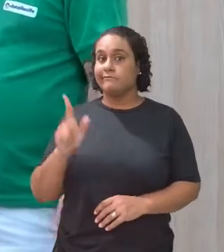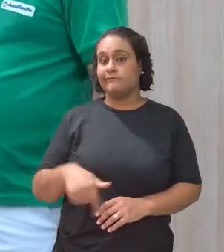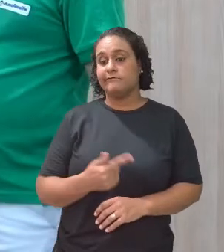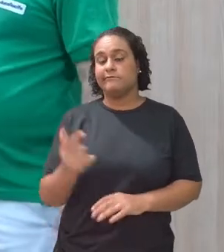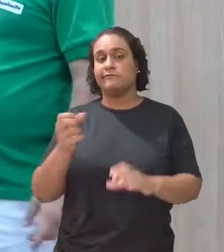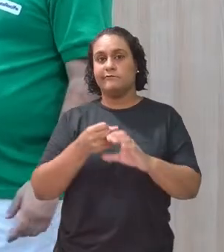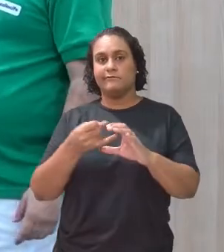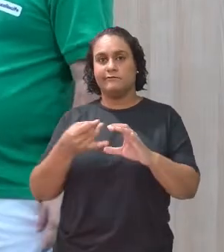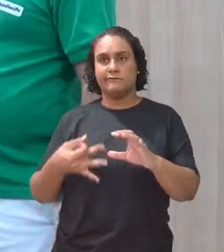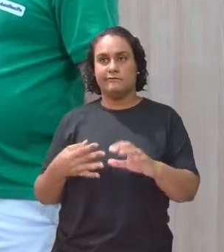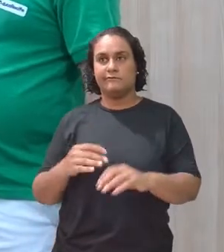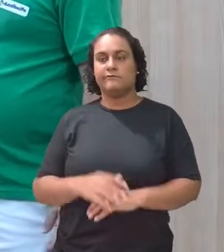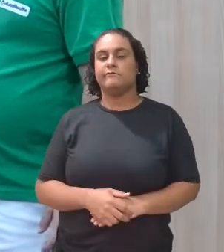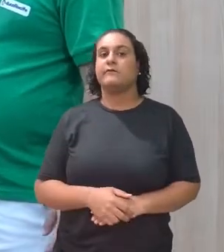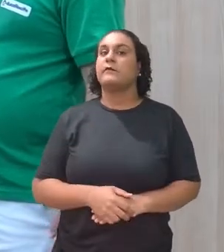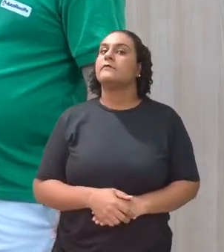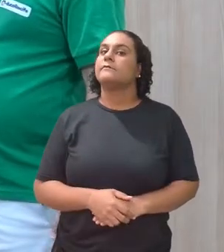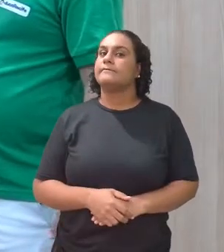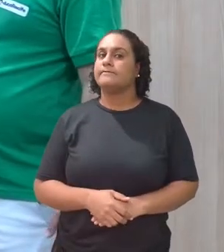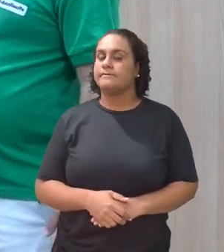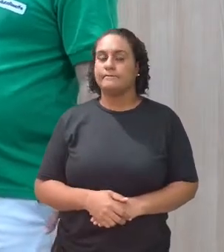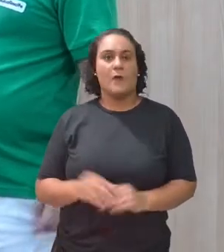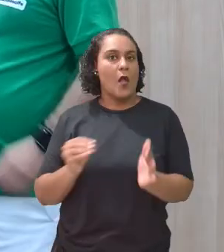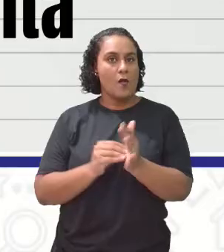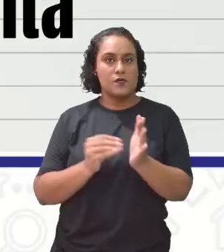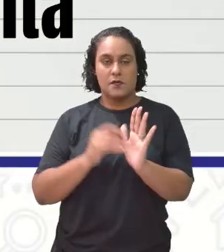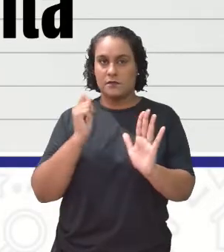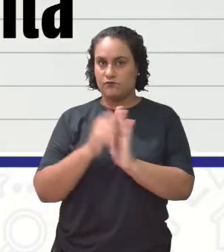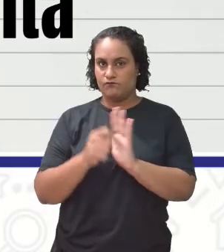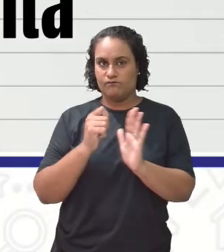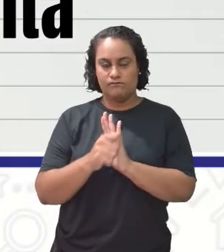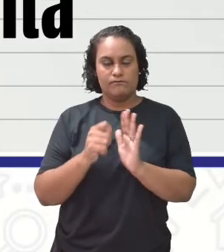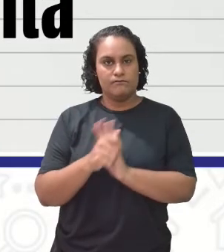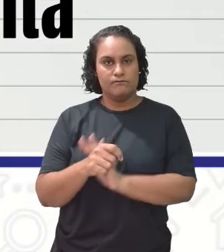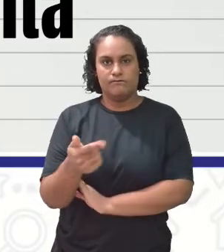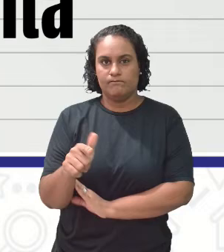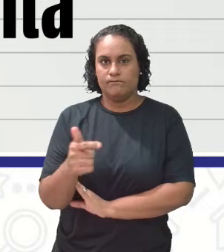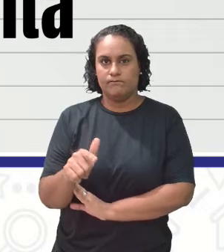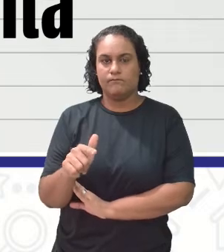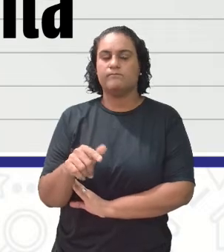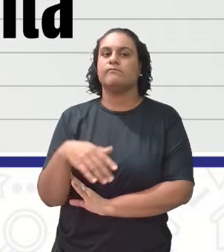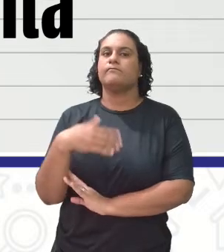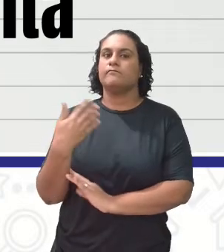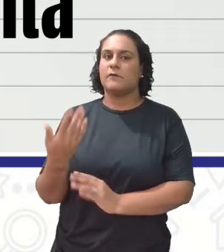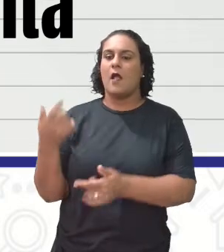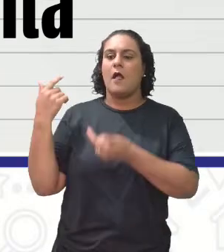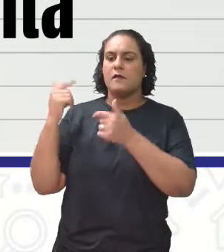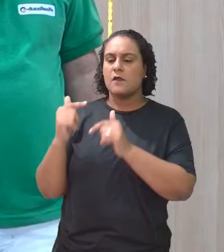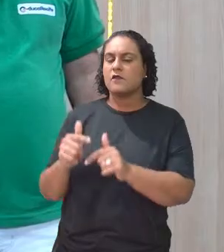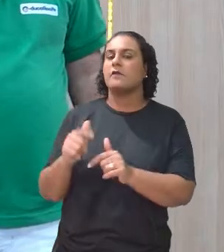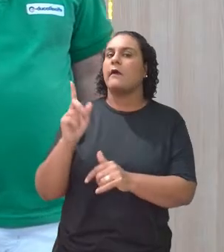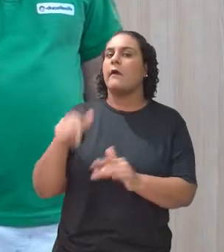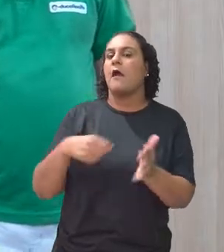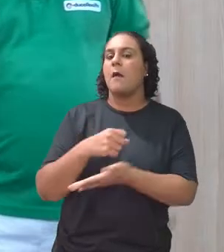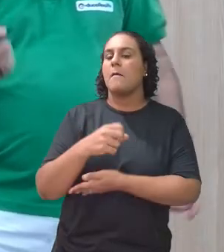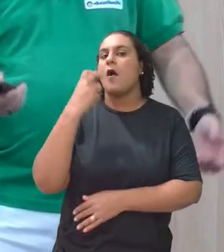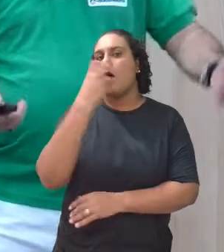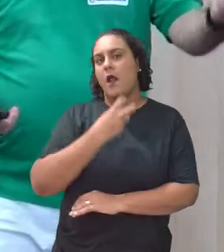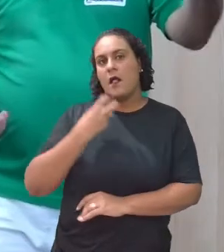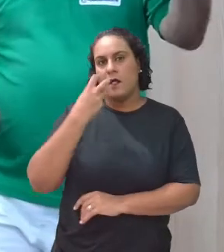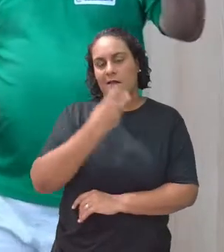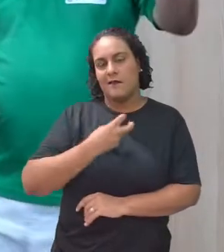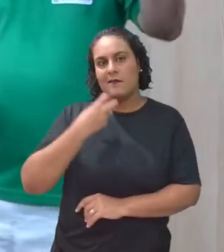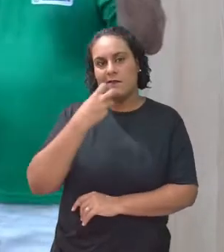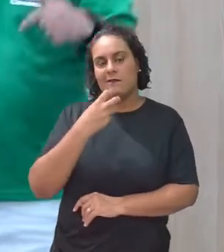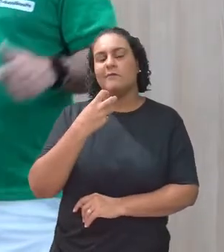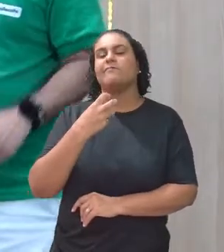outra característica. Aí vejam, não possuíam a escrita, né? A tradição deles era mais baseada na oralidade, e